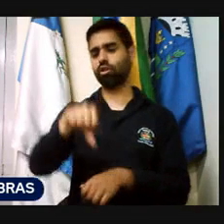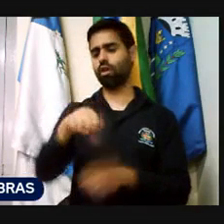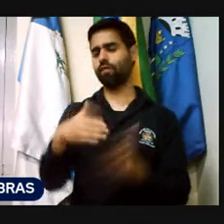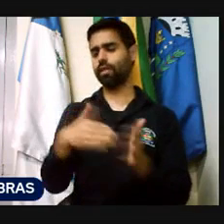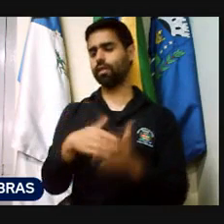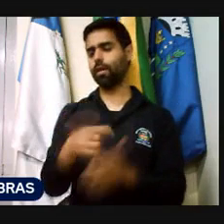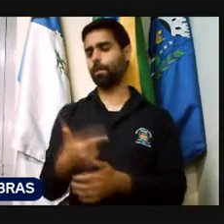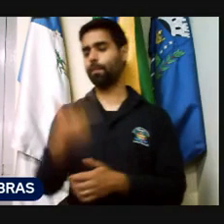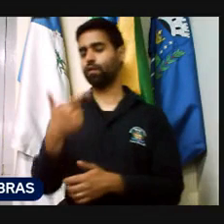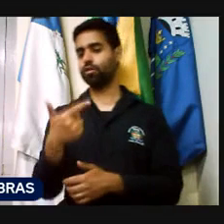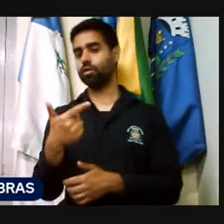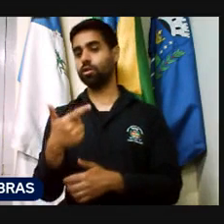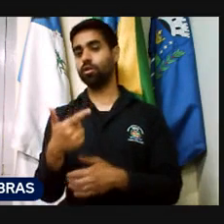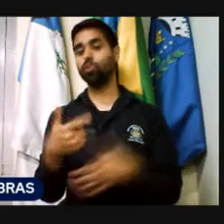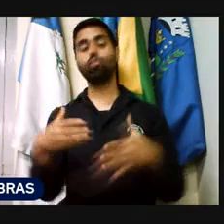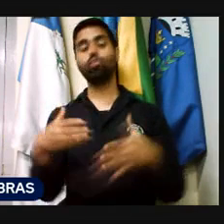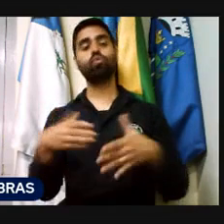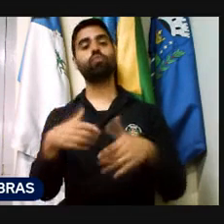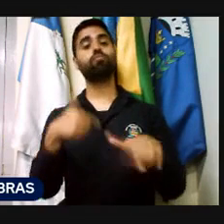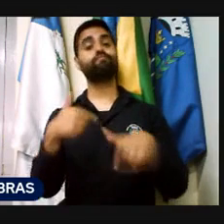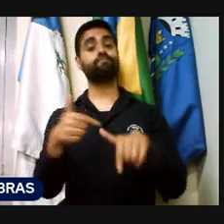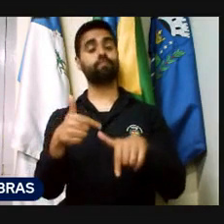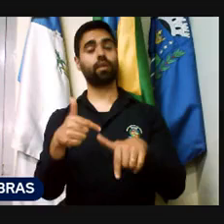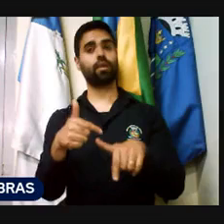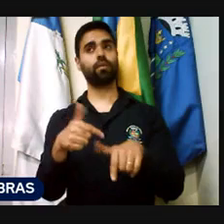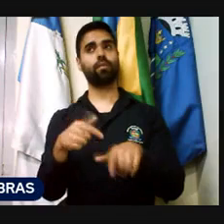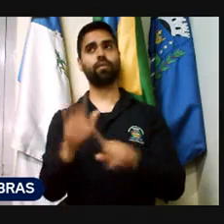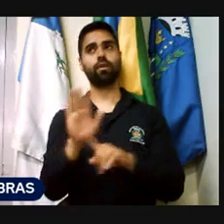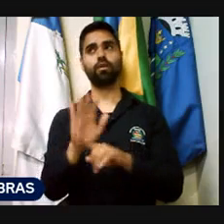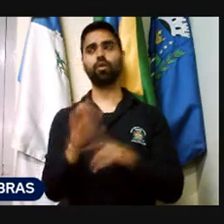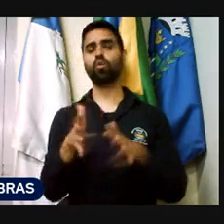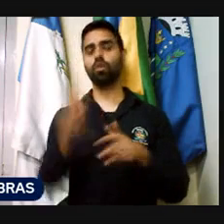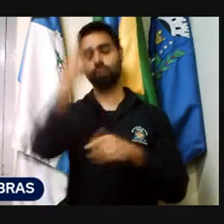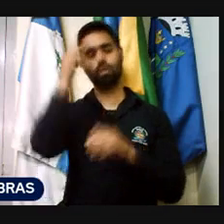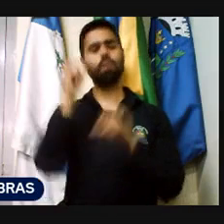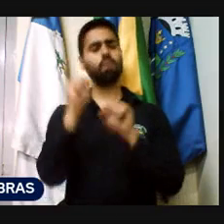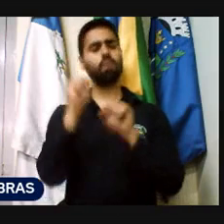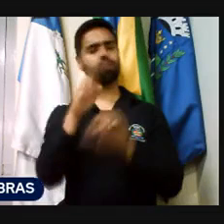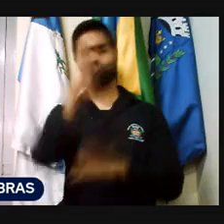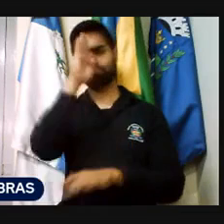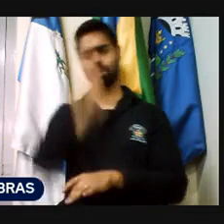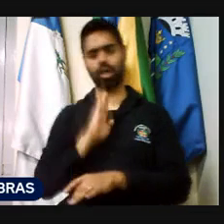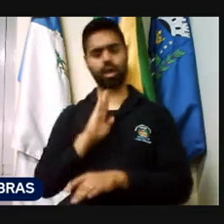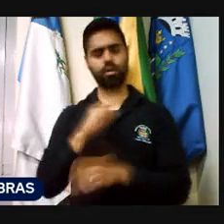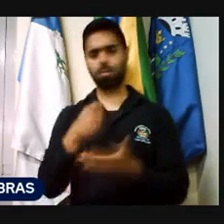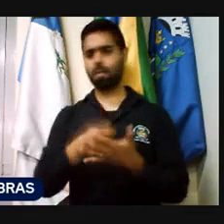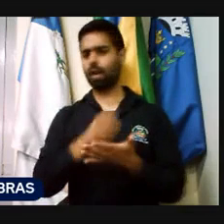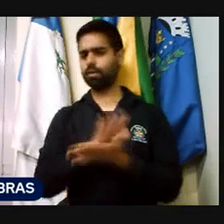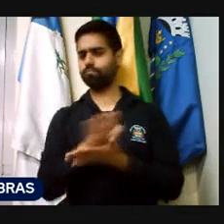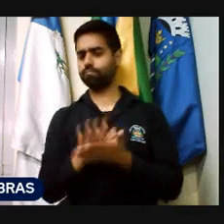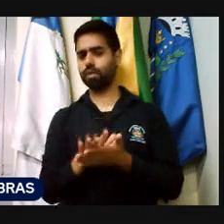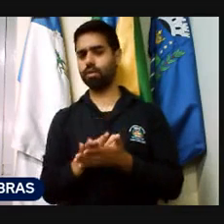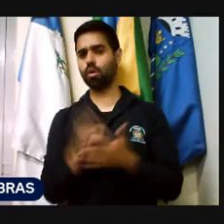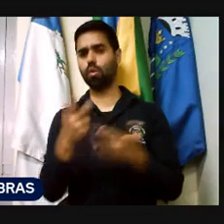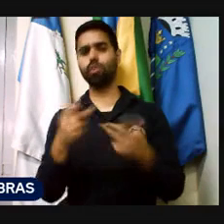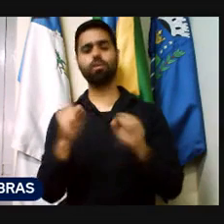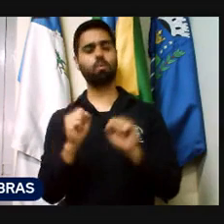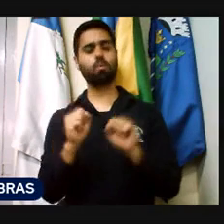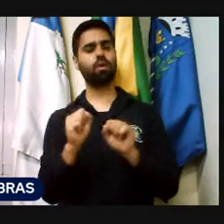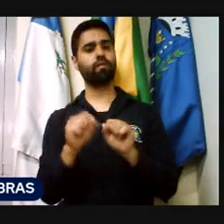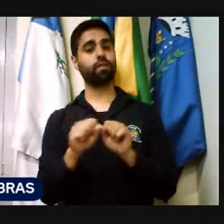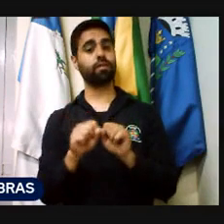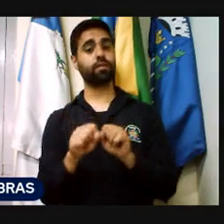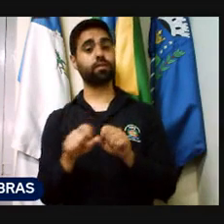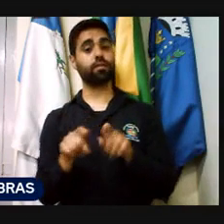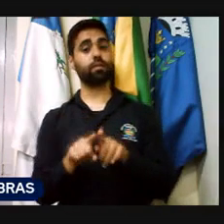o meio-dia, a equipe da Defensoria vai estar lá, e todos podem ir. É tudo gratuito, né? Situações que podem ser feitas